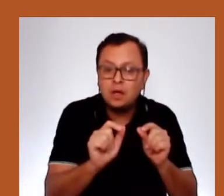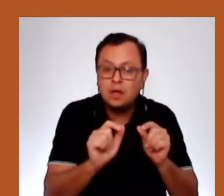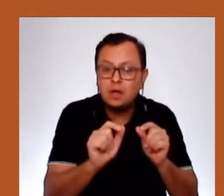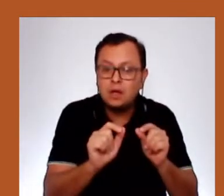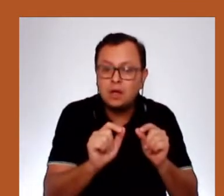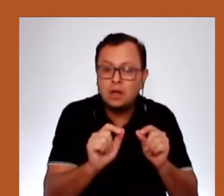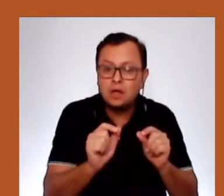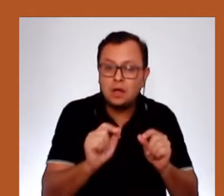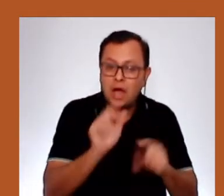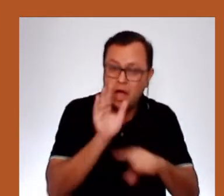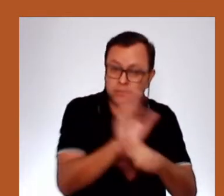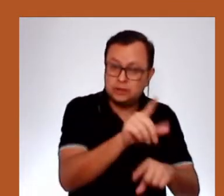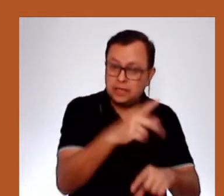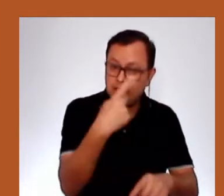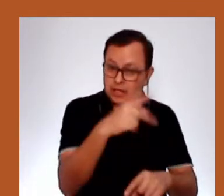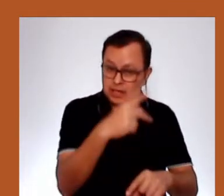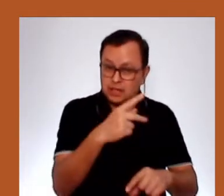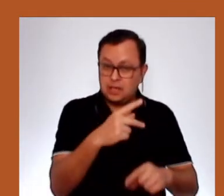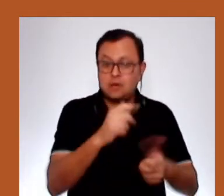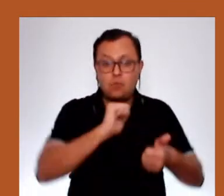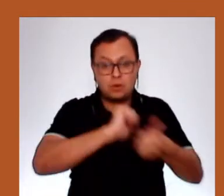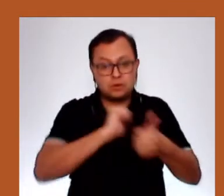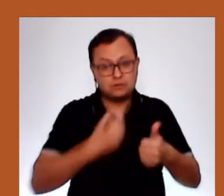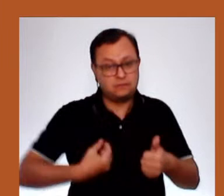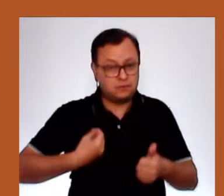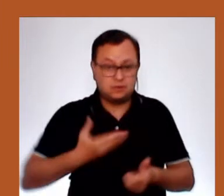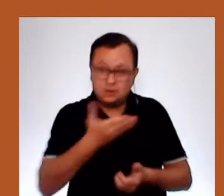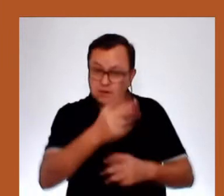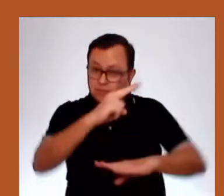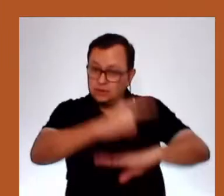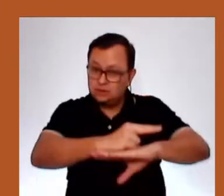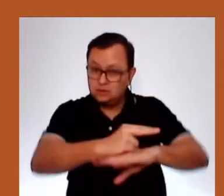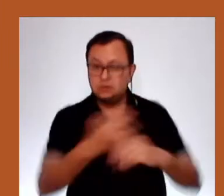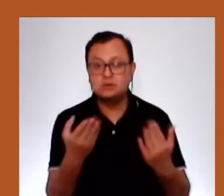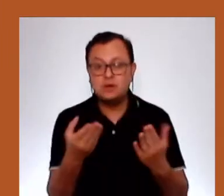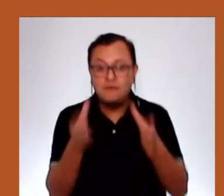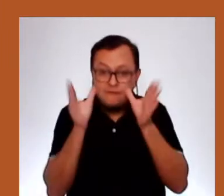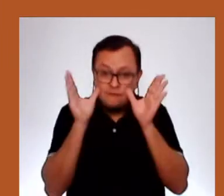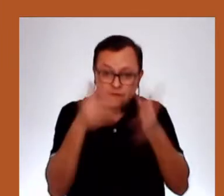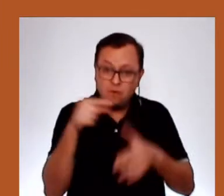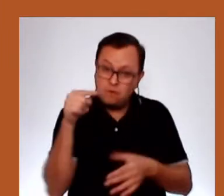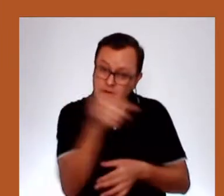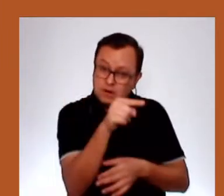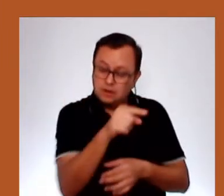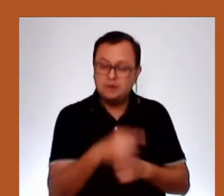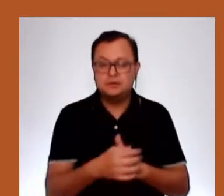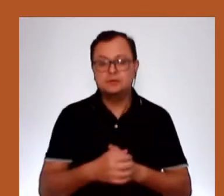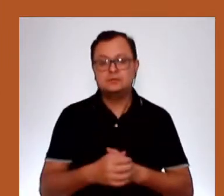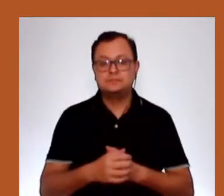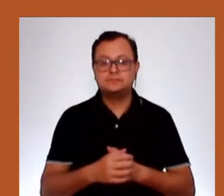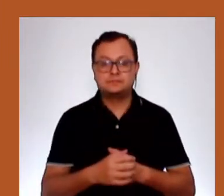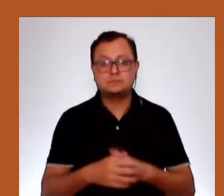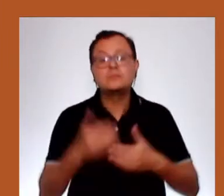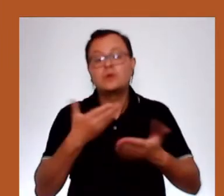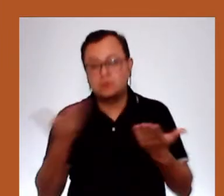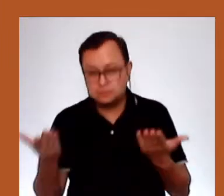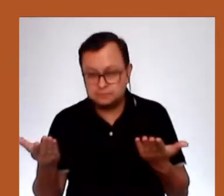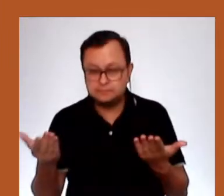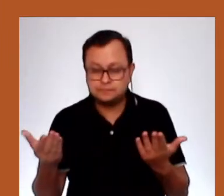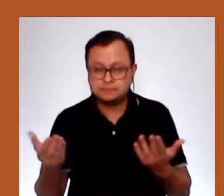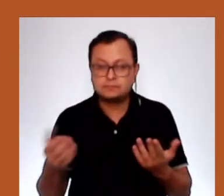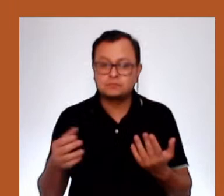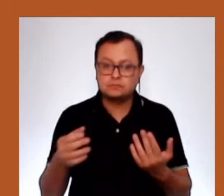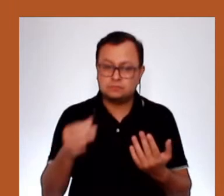Do paciente. Sabe? Então, o foco é sempre esse. É a qualidade... Tanto é que